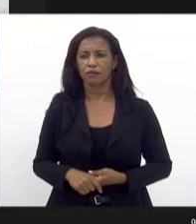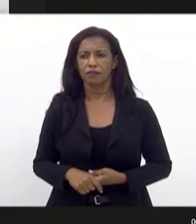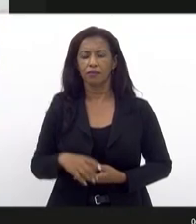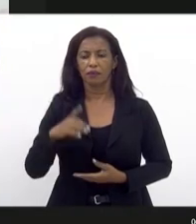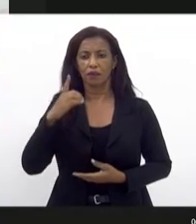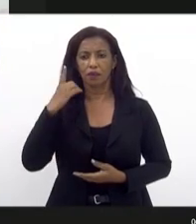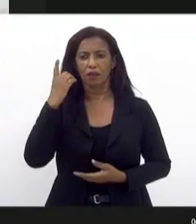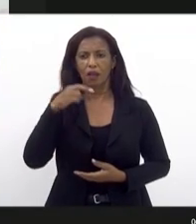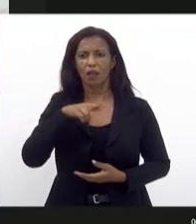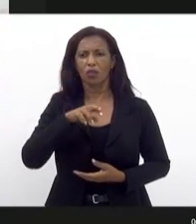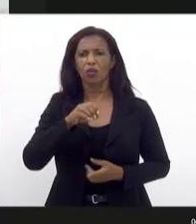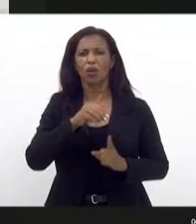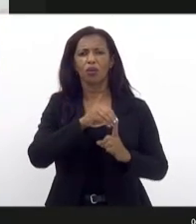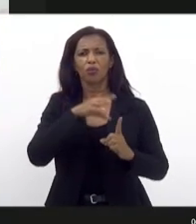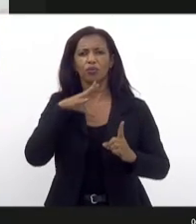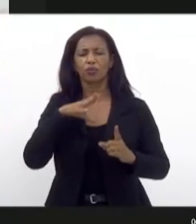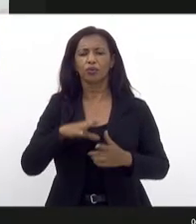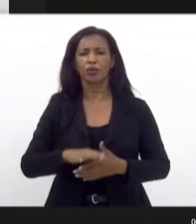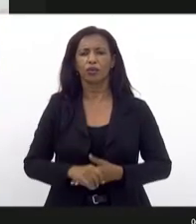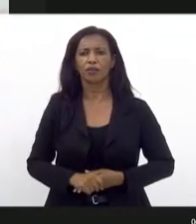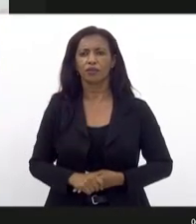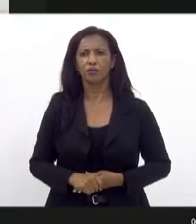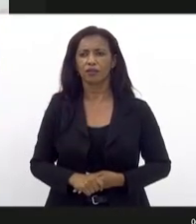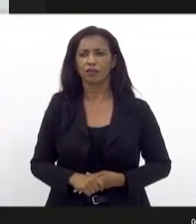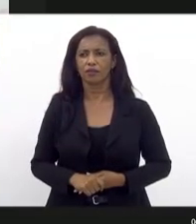Deputado Noel, está sem som.